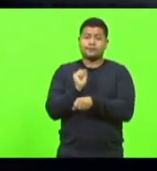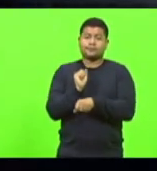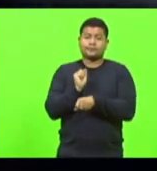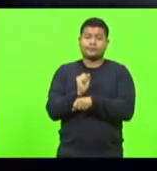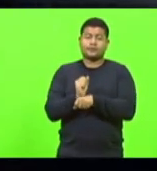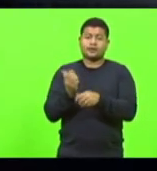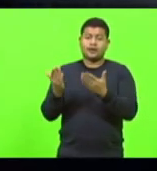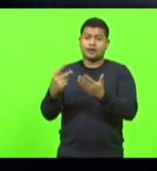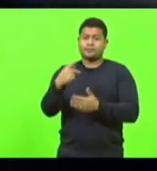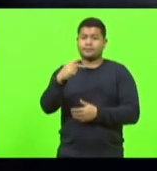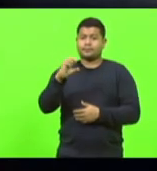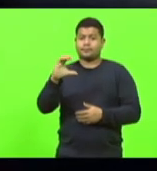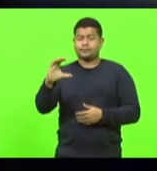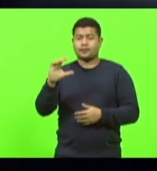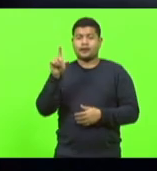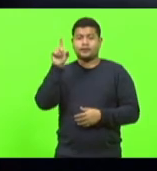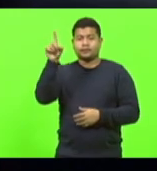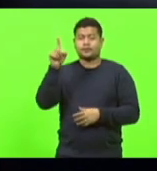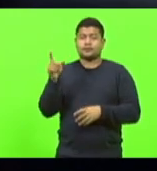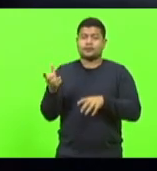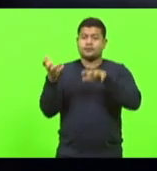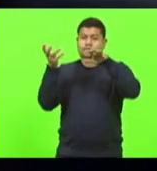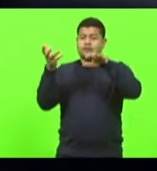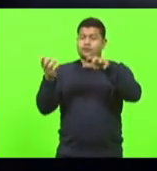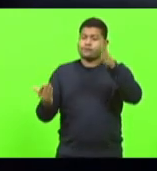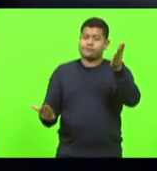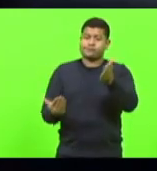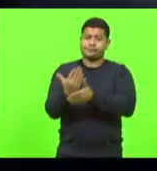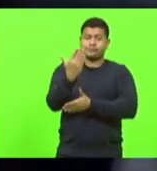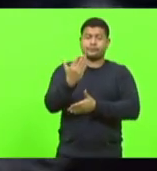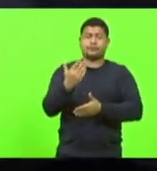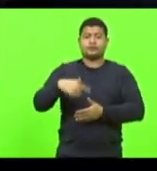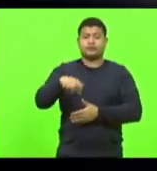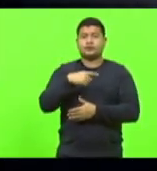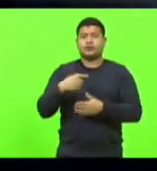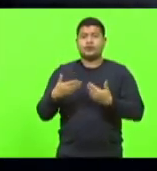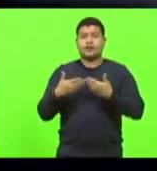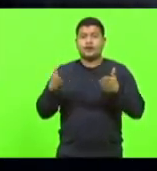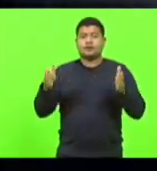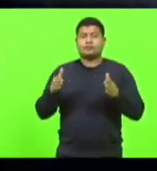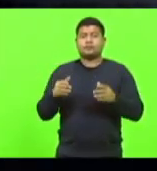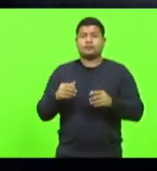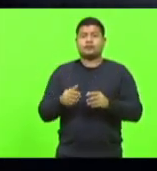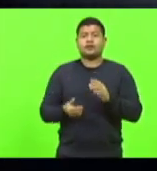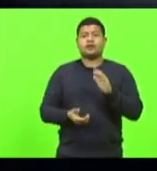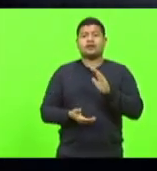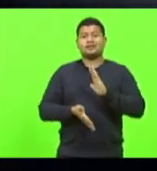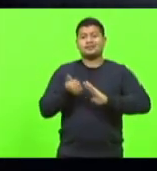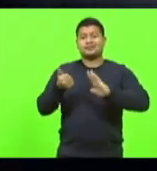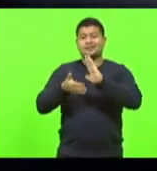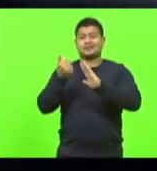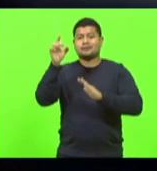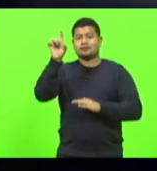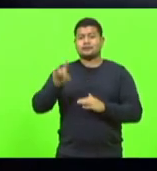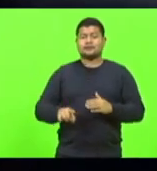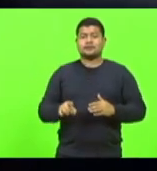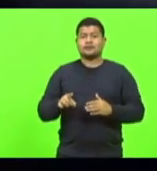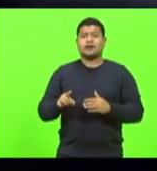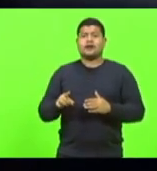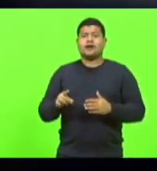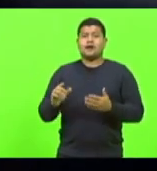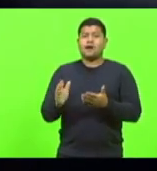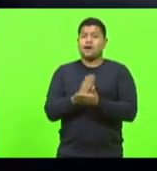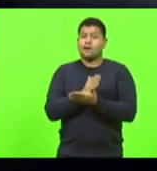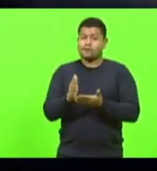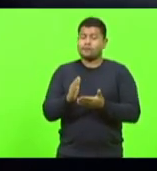no Congresso Nacional nós estamos abrindo a possibilidade da retirada de direitos inclusive questões